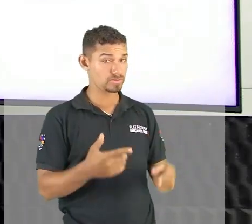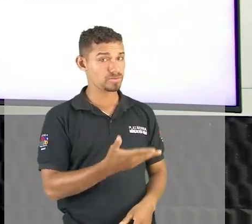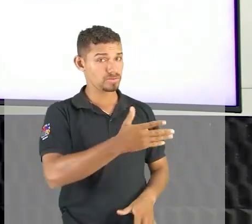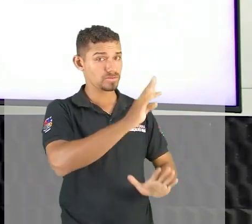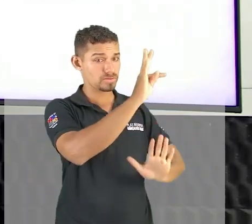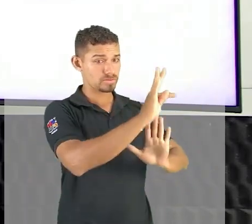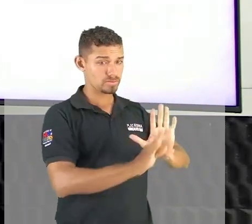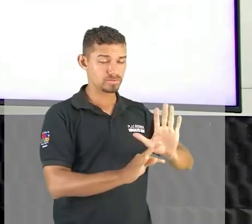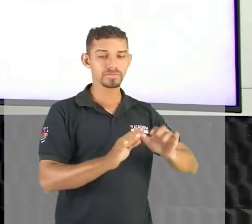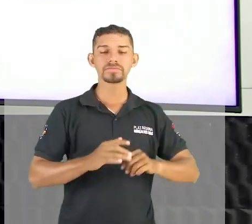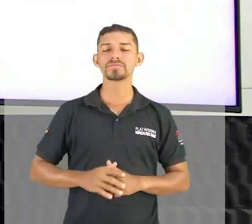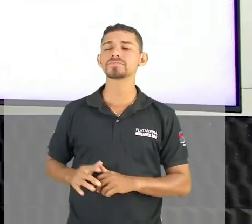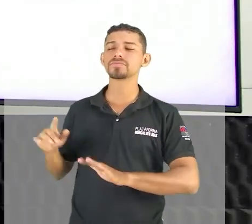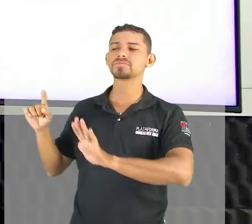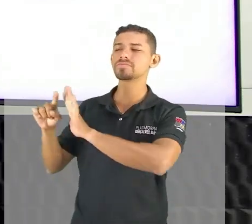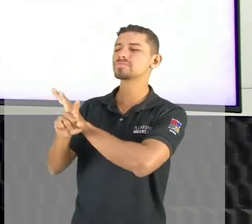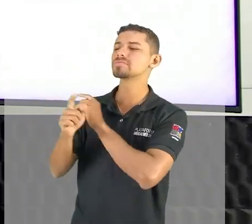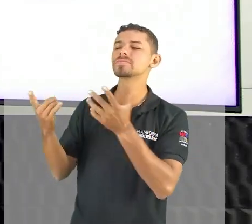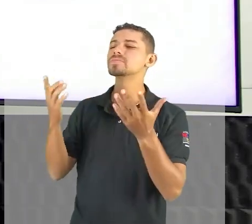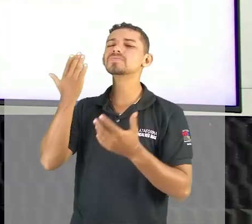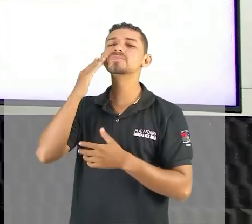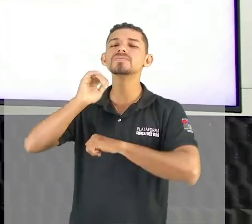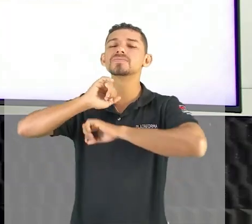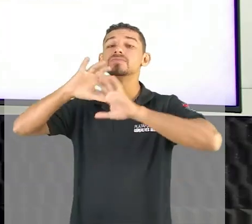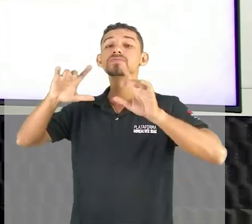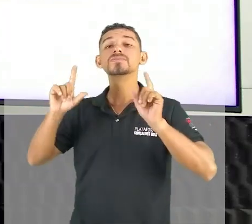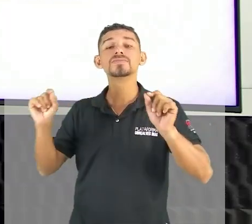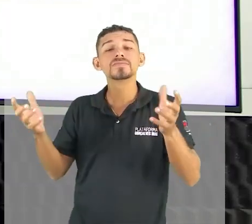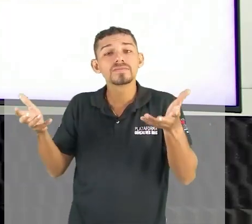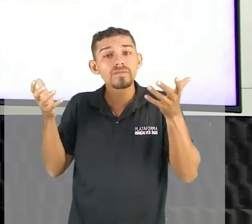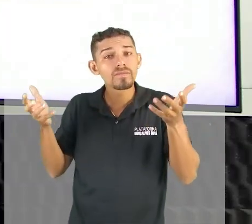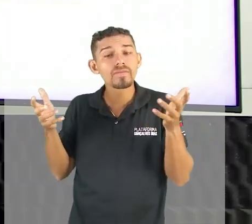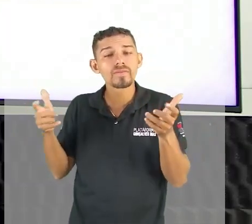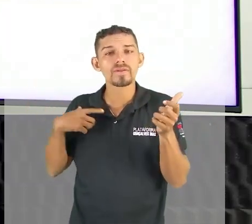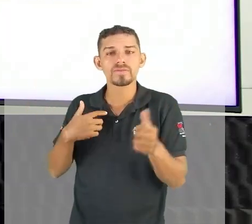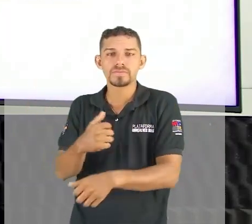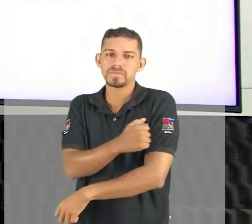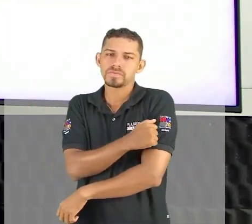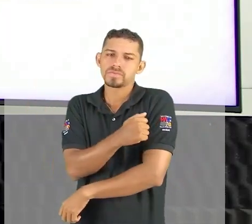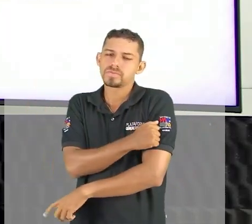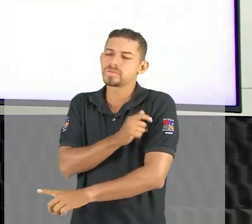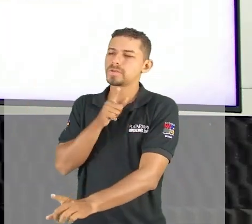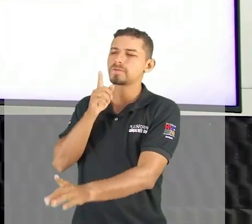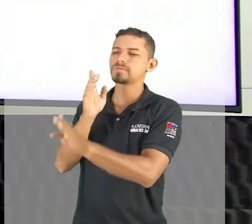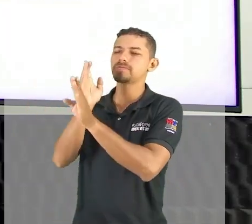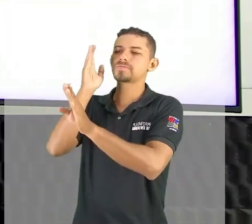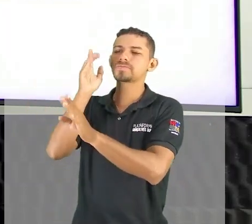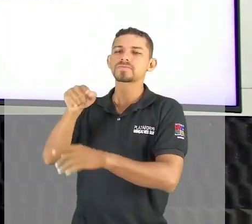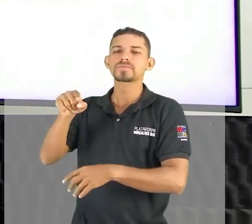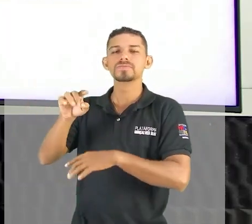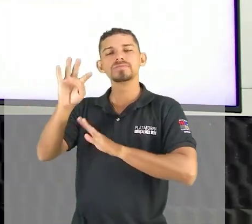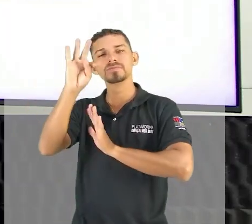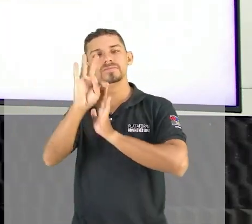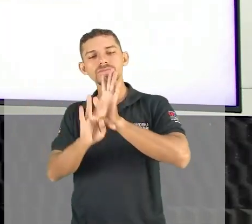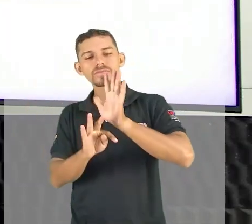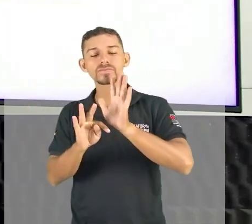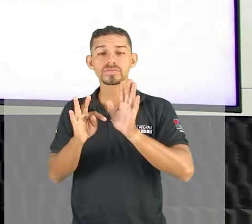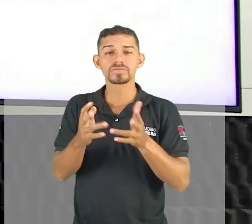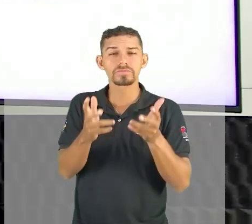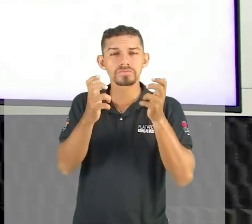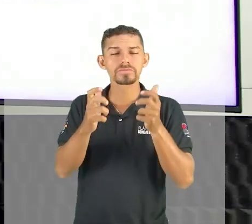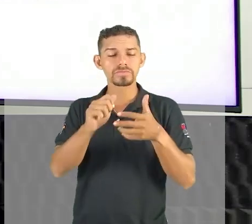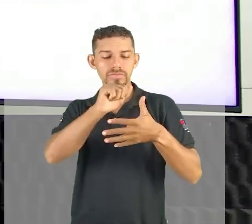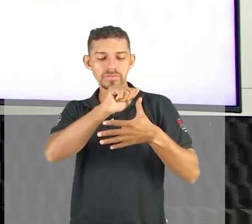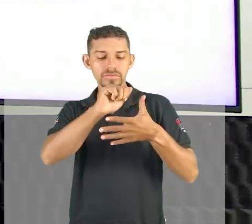enunciado da questão e a gente precisa entender o que é que o enunciado quer Eh que o estudante verifique no texto para poder interpretar